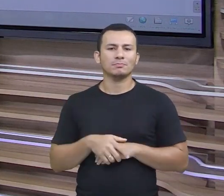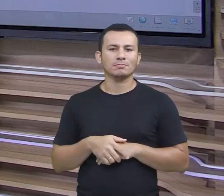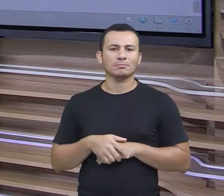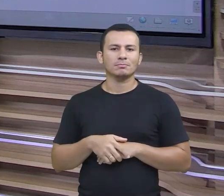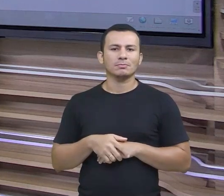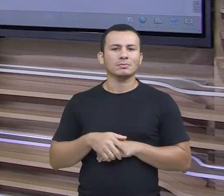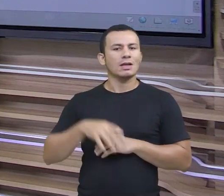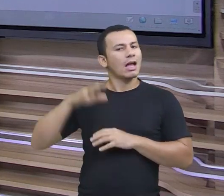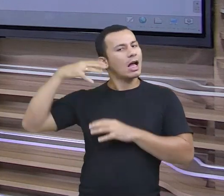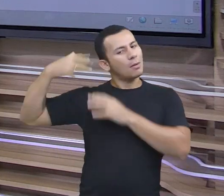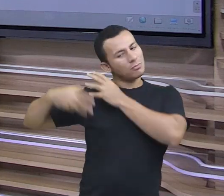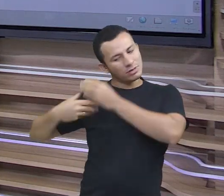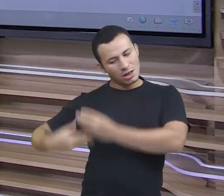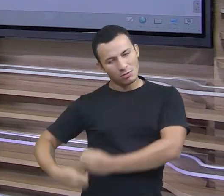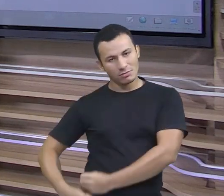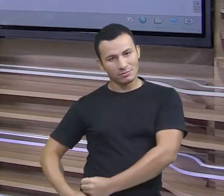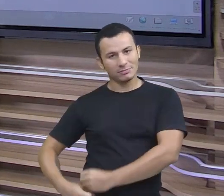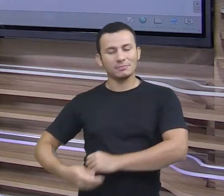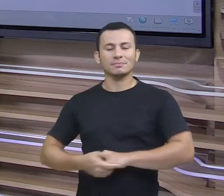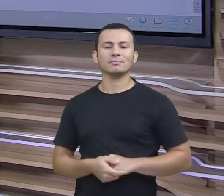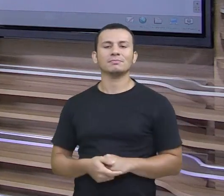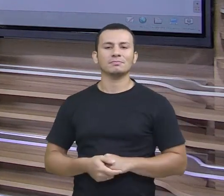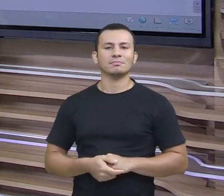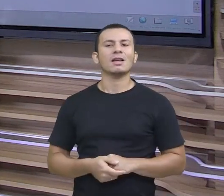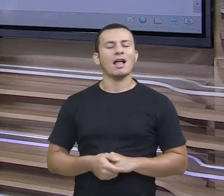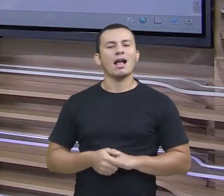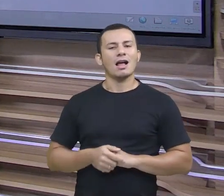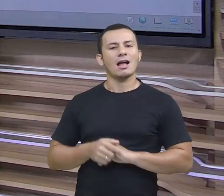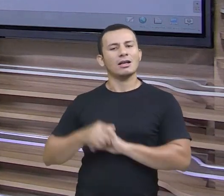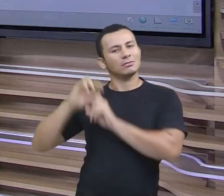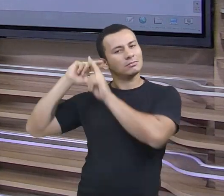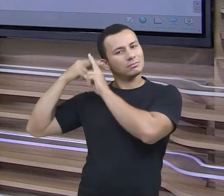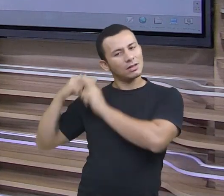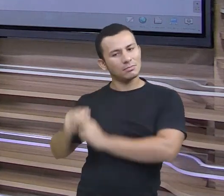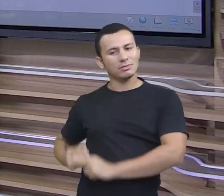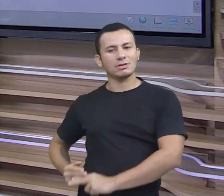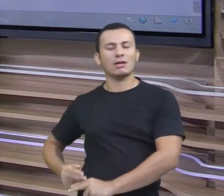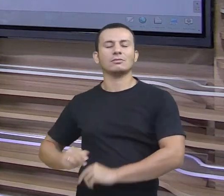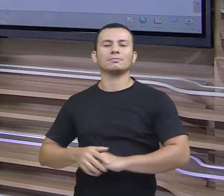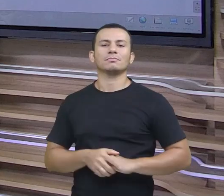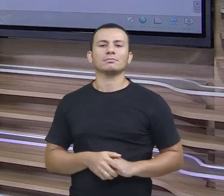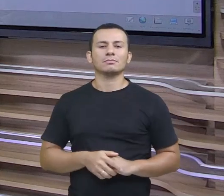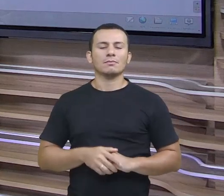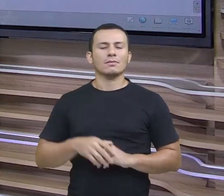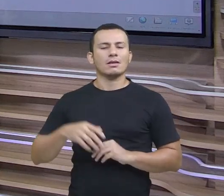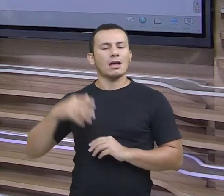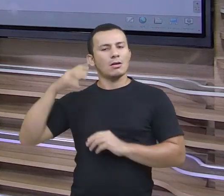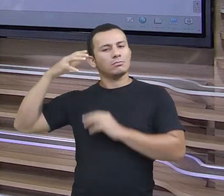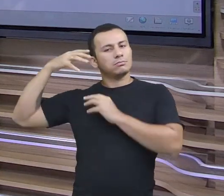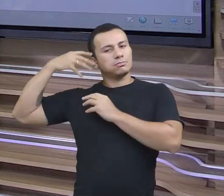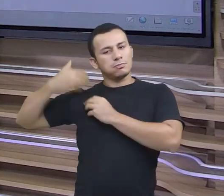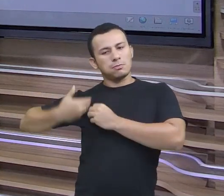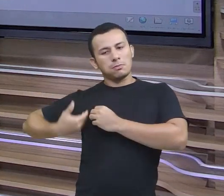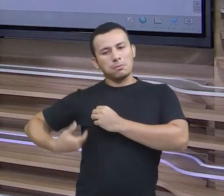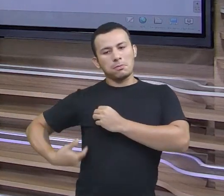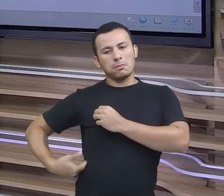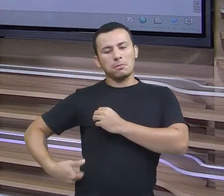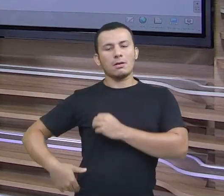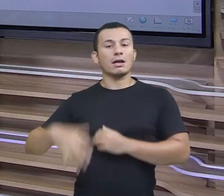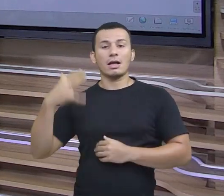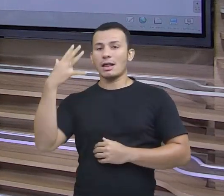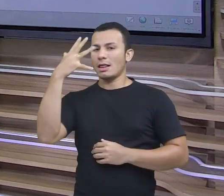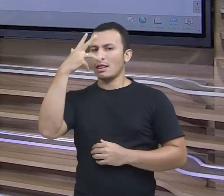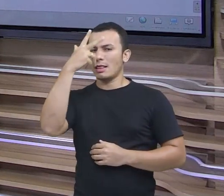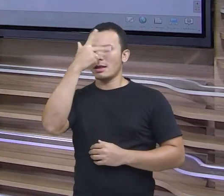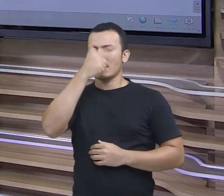Rapunzel, eu amo a Rapunzel também. Vamos falar dela? Rapunzel, uma linda princesa que foi sequestrada